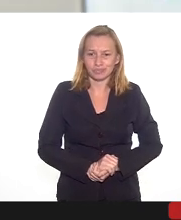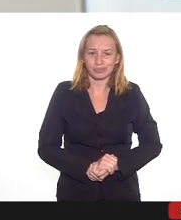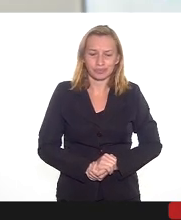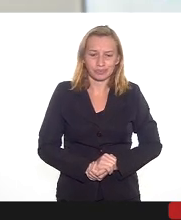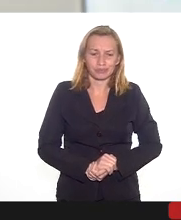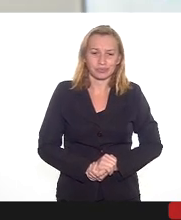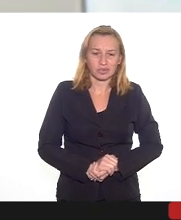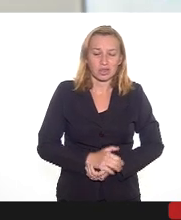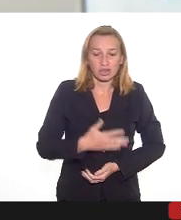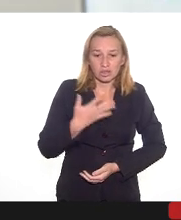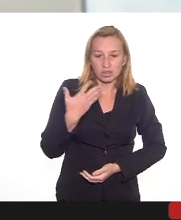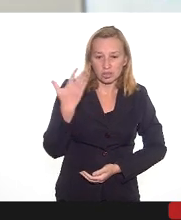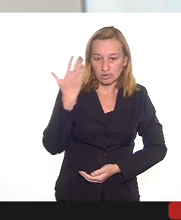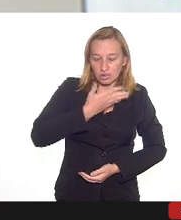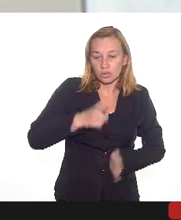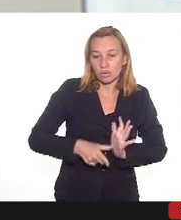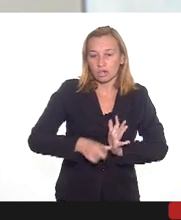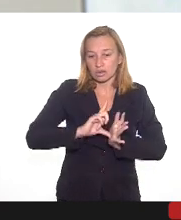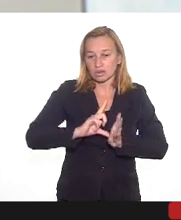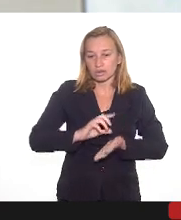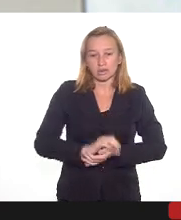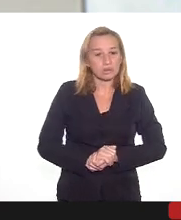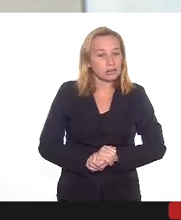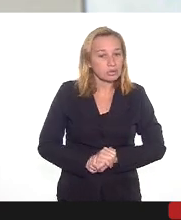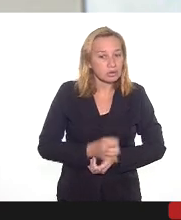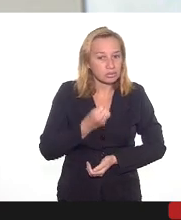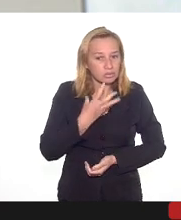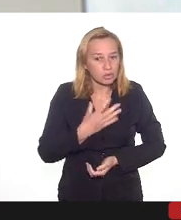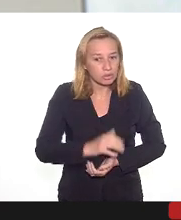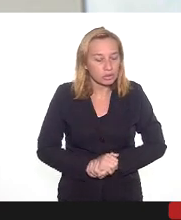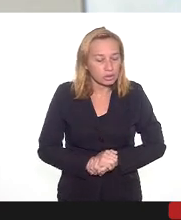não havia visto anteriormente. E, bom,